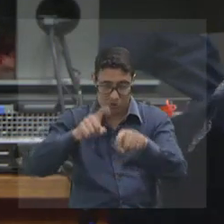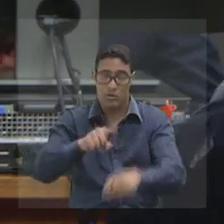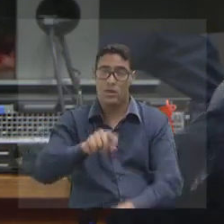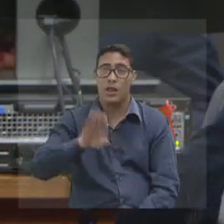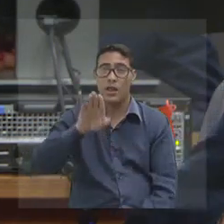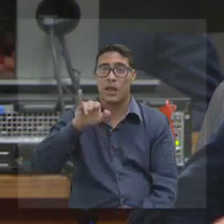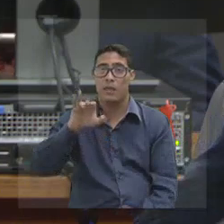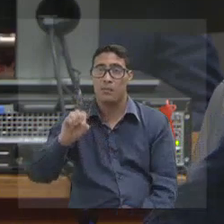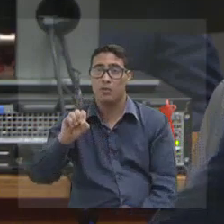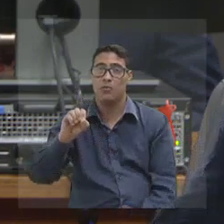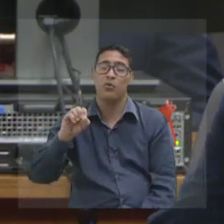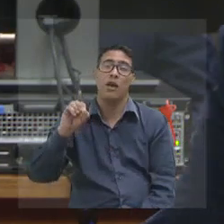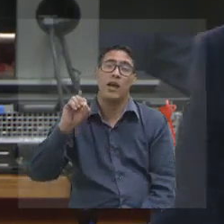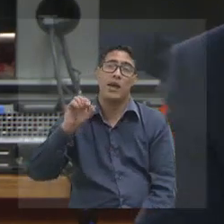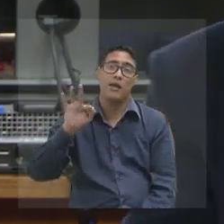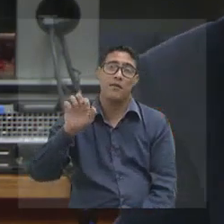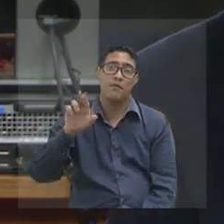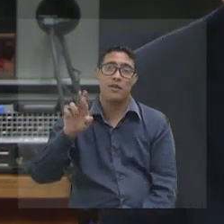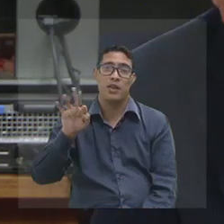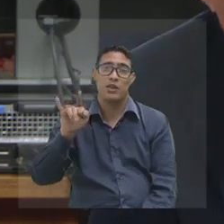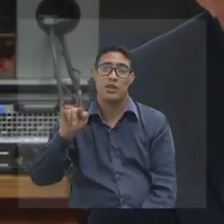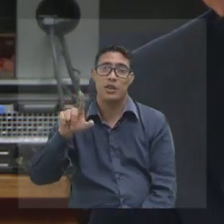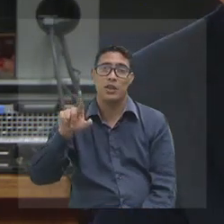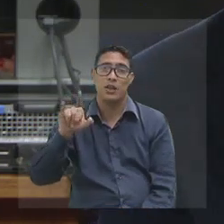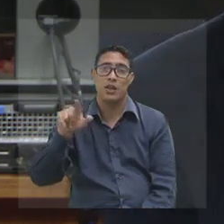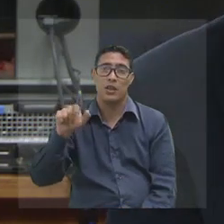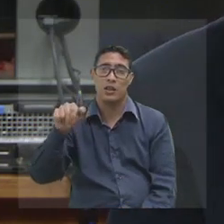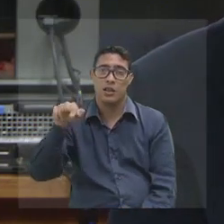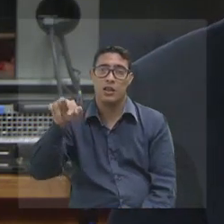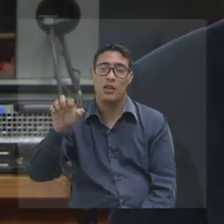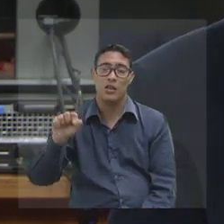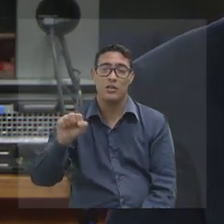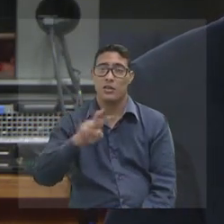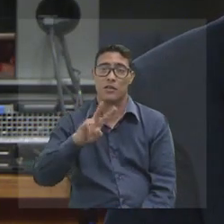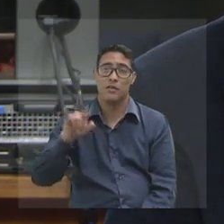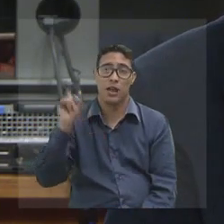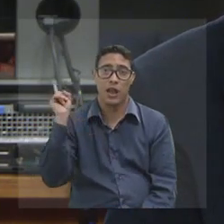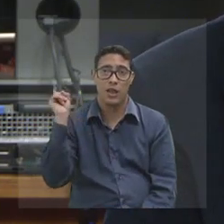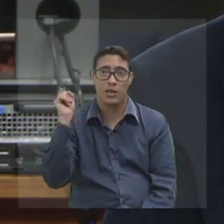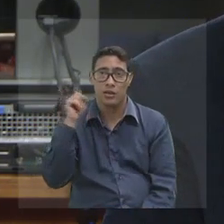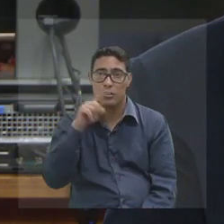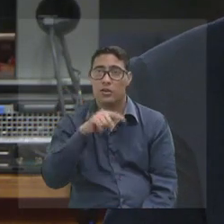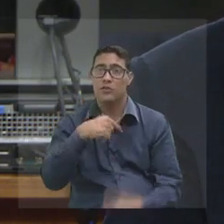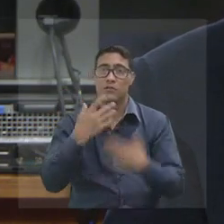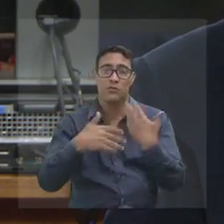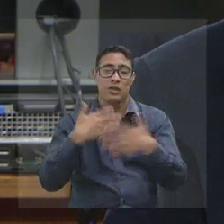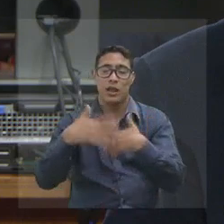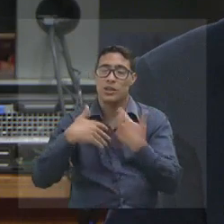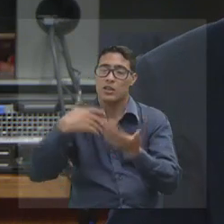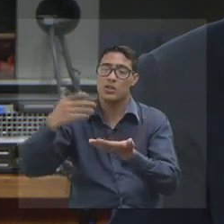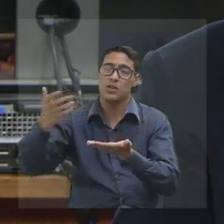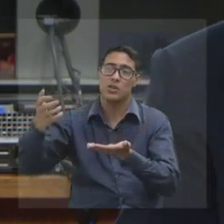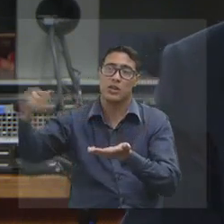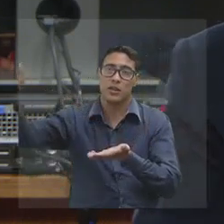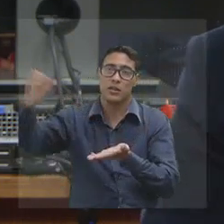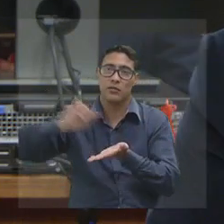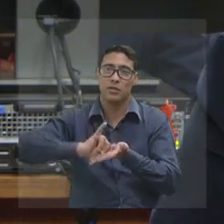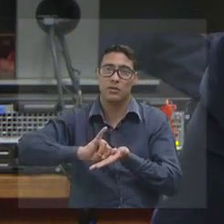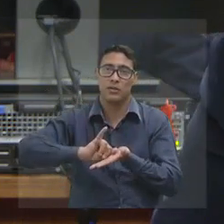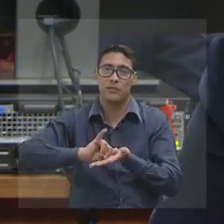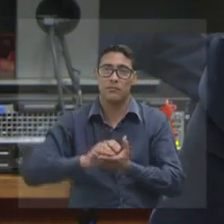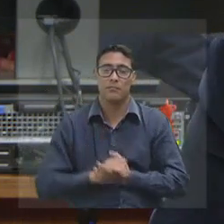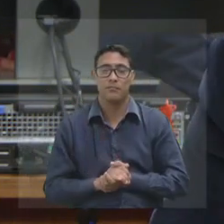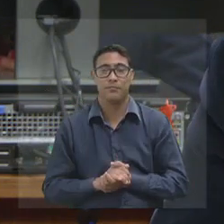já que nós teremos cada vez mais dificuldade de importar os fertilizantes é uma outra